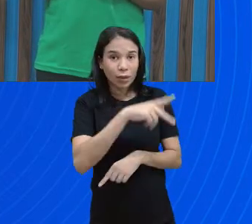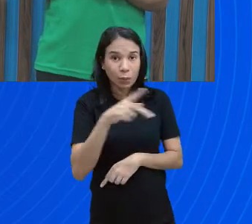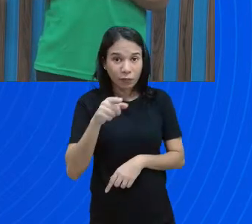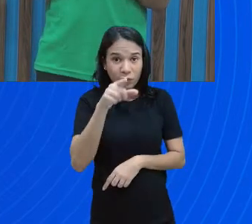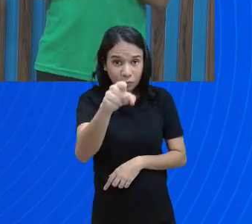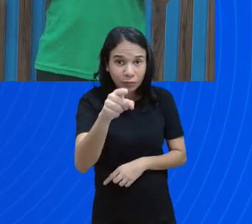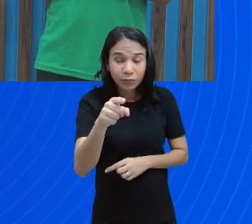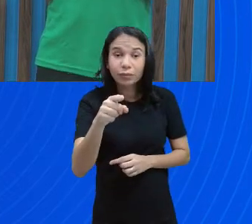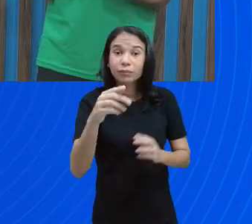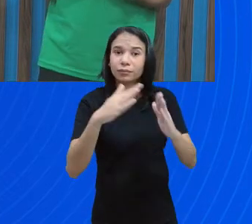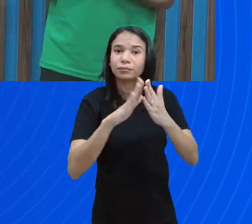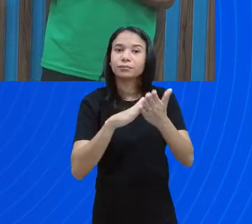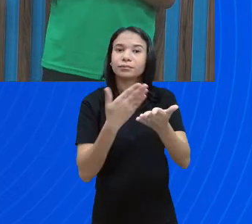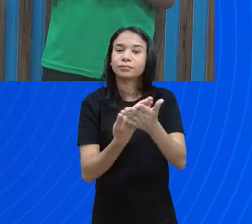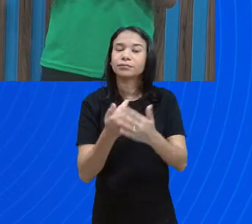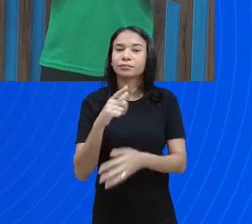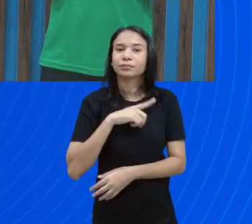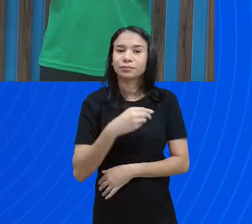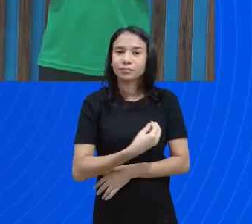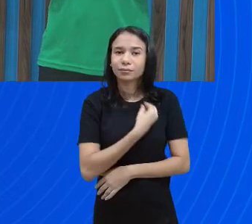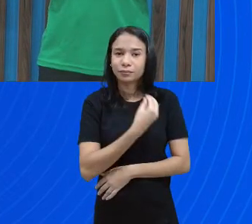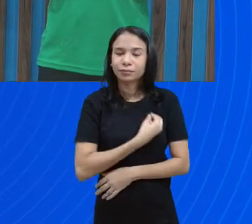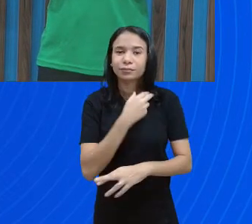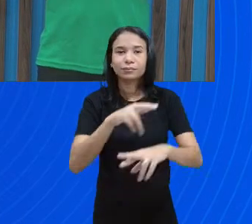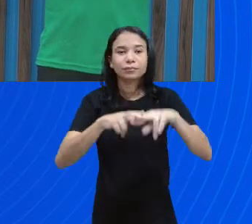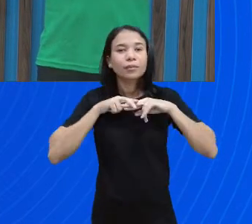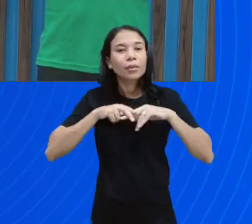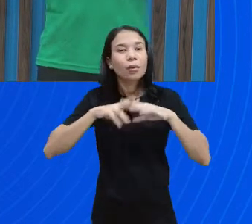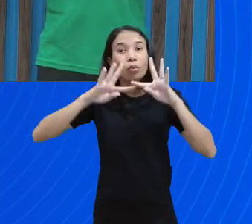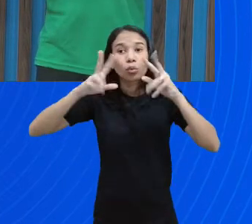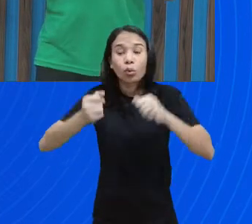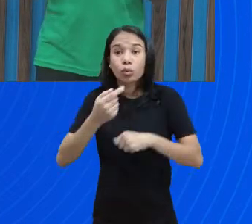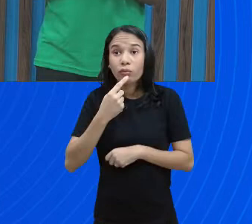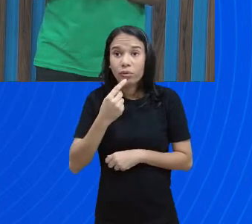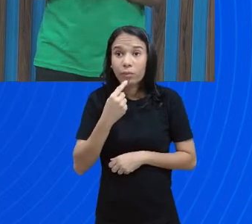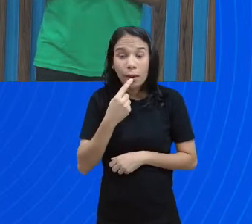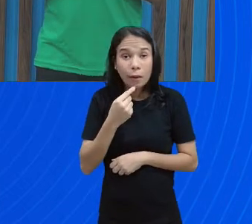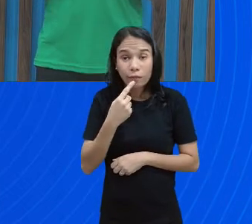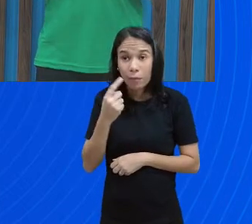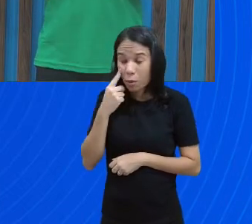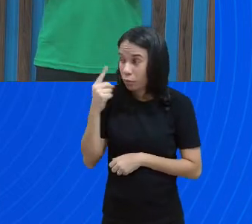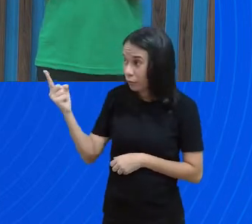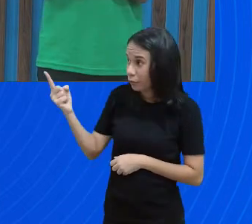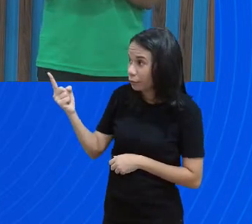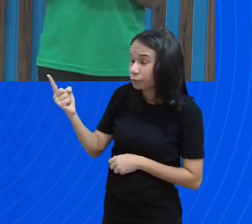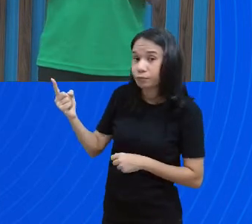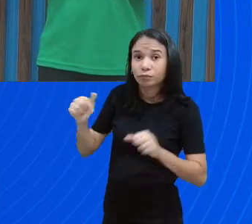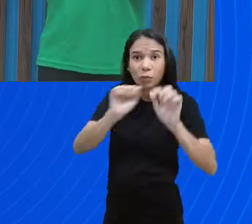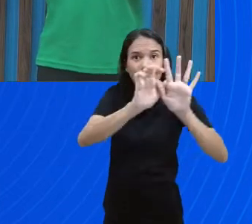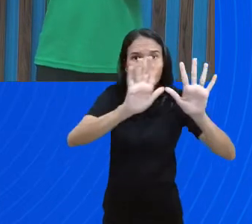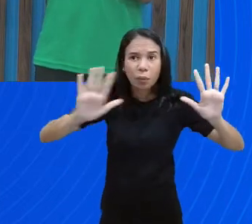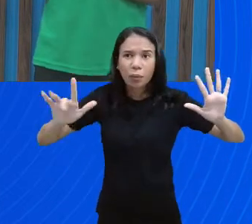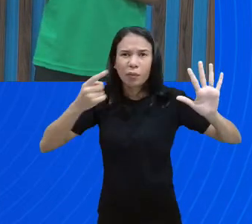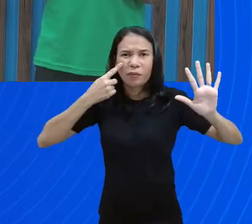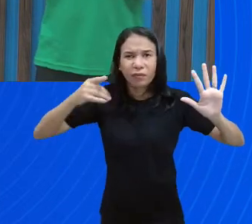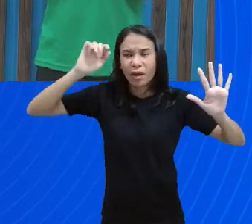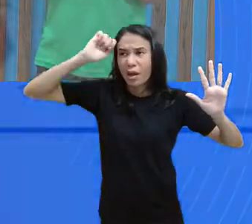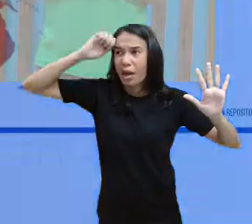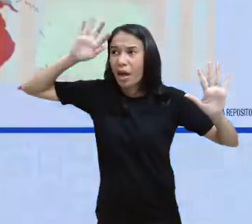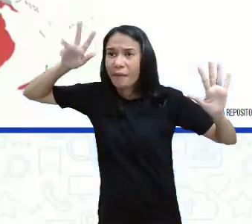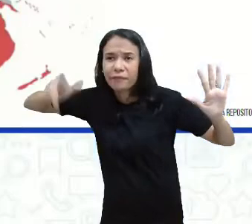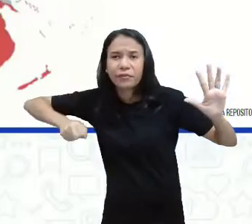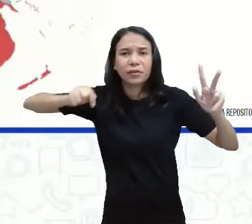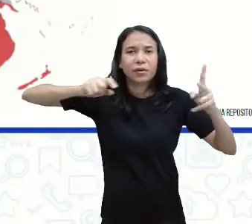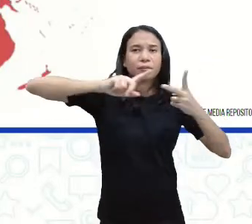nas suas escolas. Então veja como a Inglaterra, todos esses lugares vermelhos aí no mundo, a gente está vendo aí a África, né, aí no meio